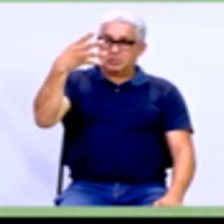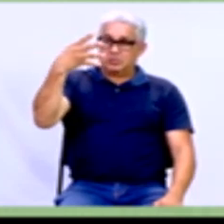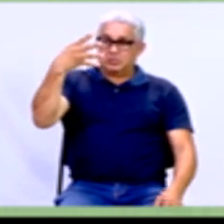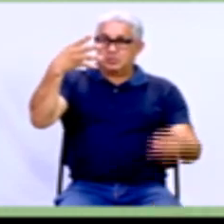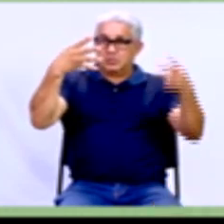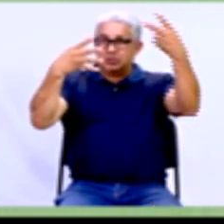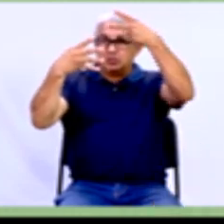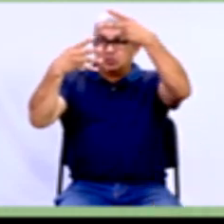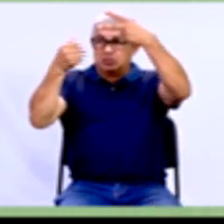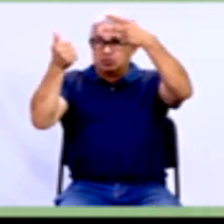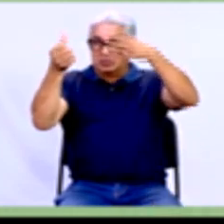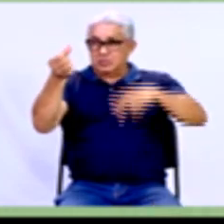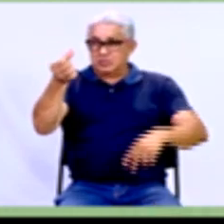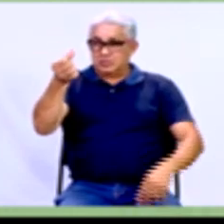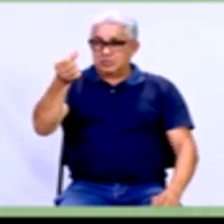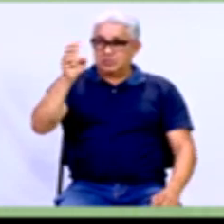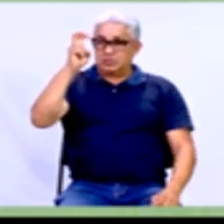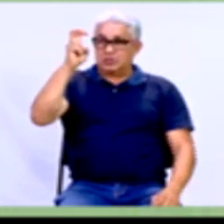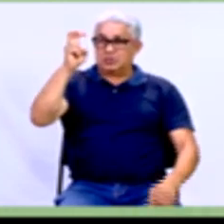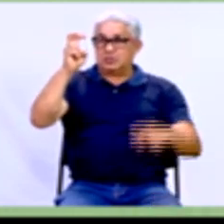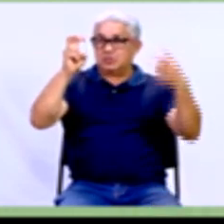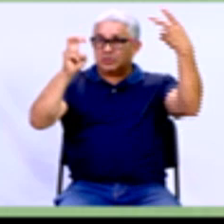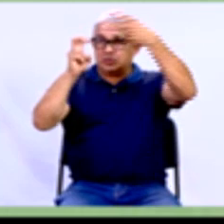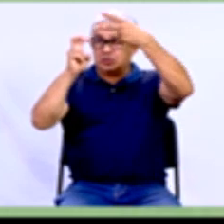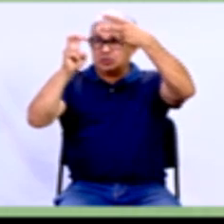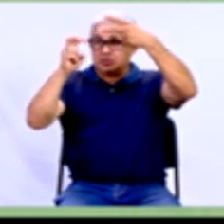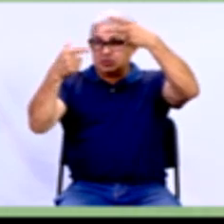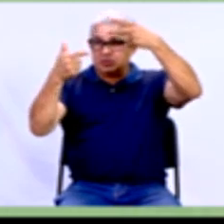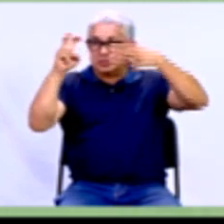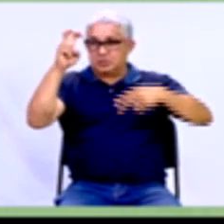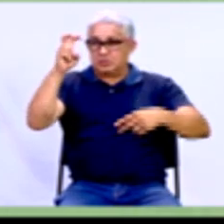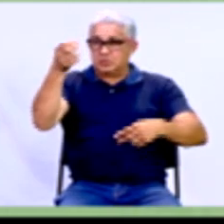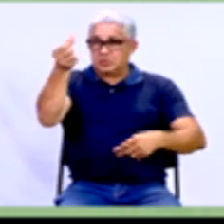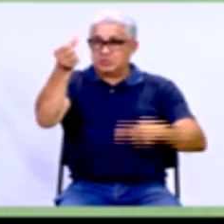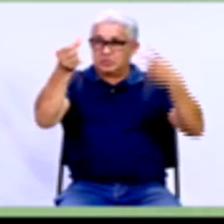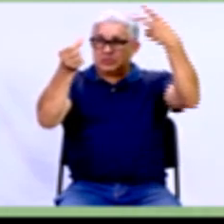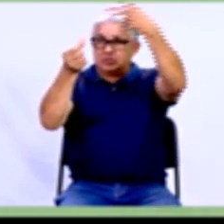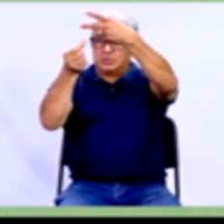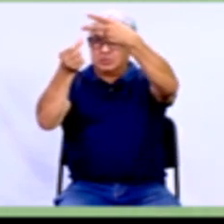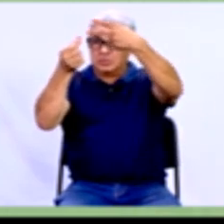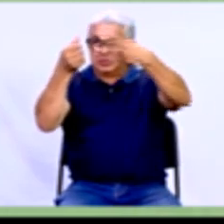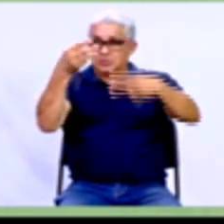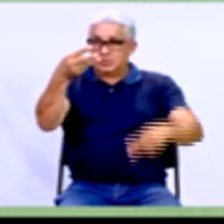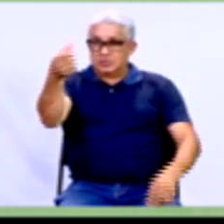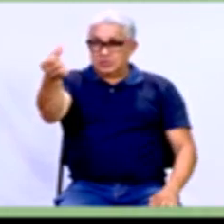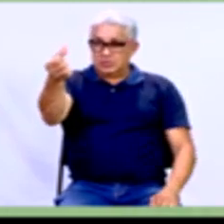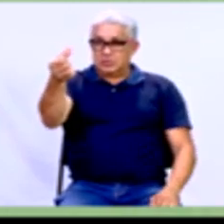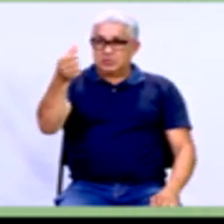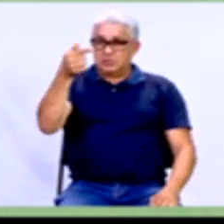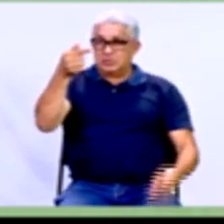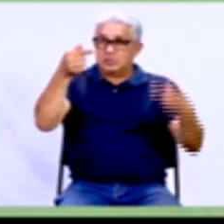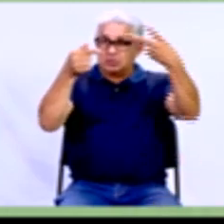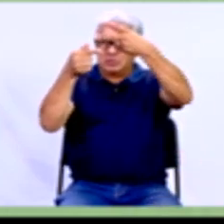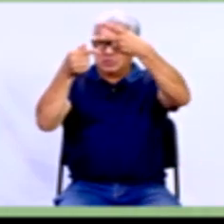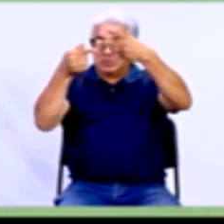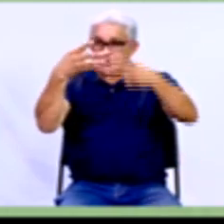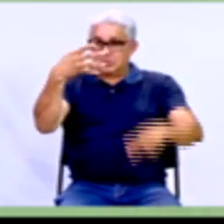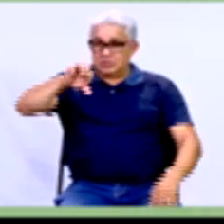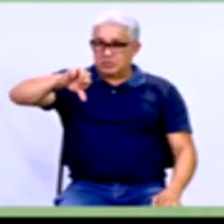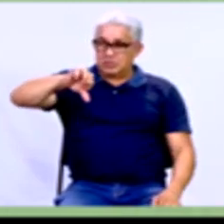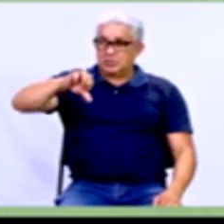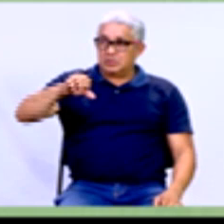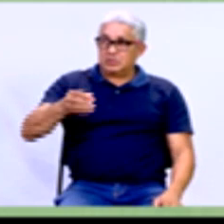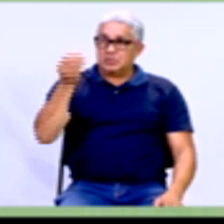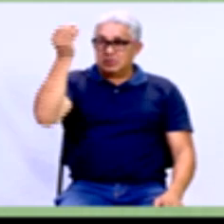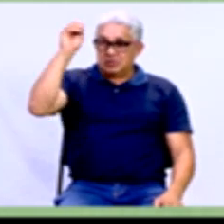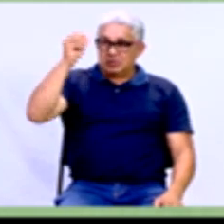quadrado, 16. 5 ao quadrado, 25. 6 ao quadrado, 36. E 7 ao quadrado, 49. A gente